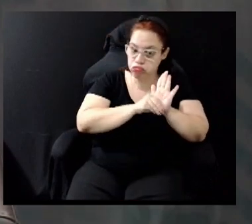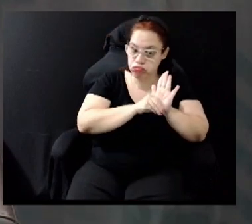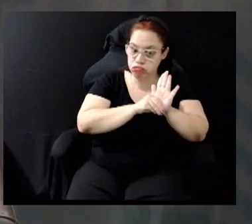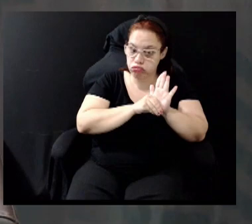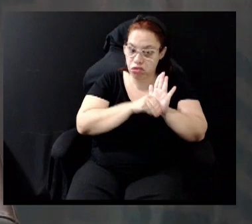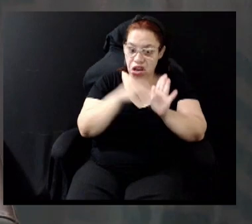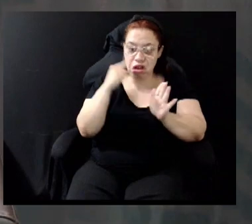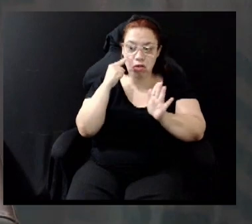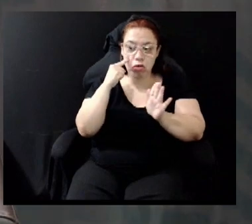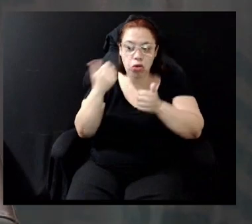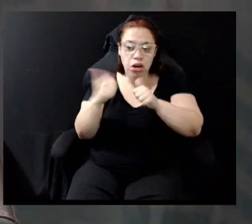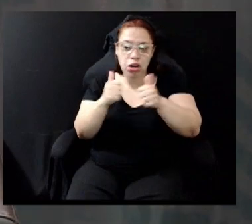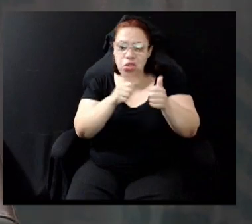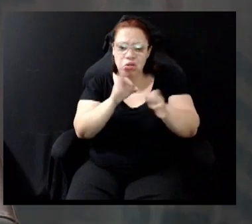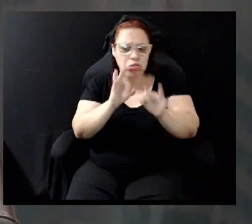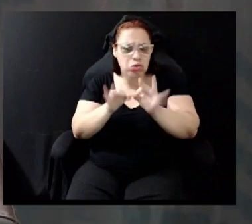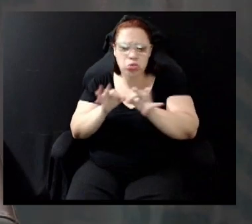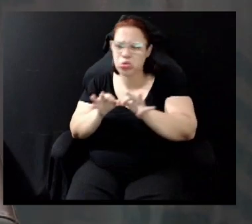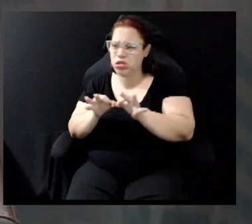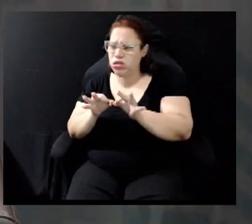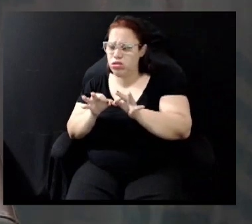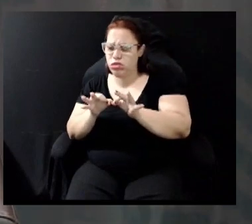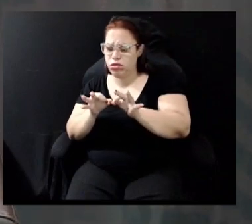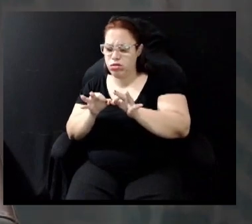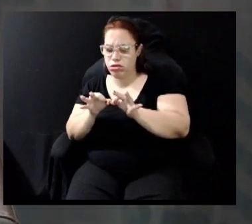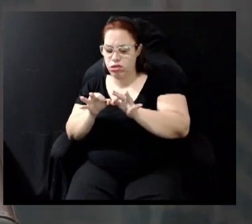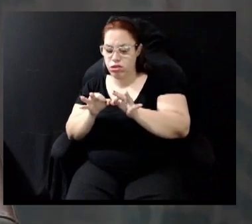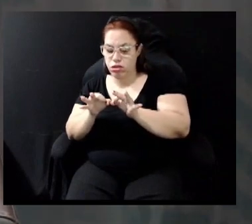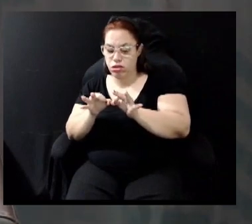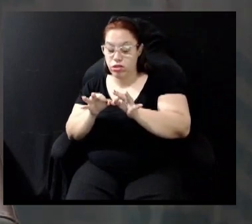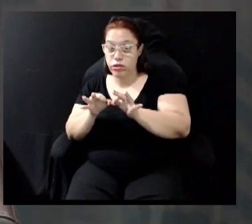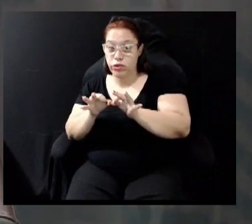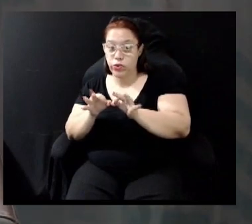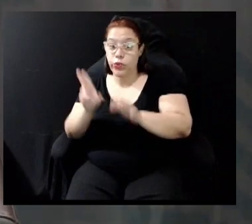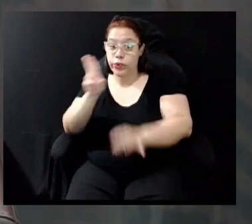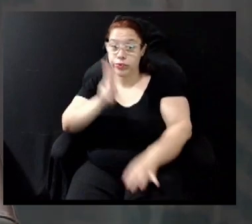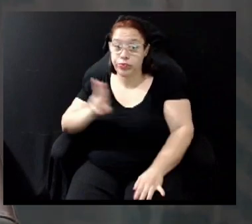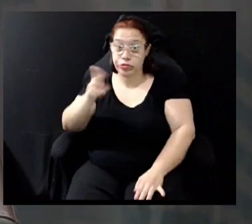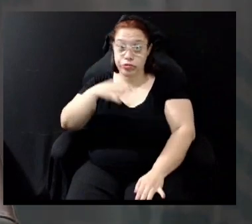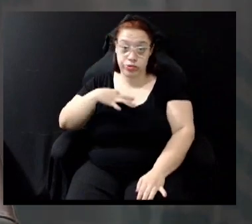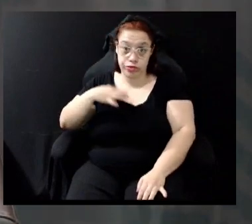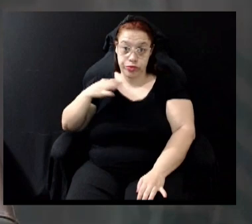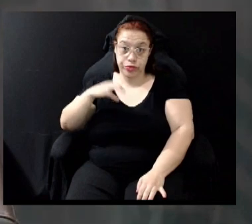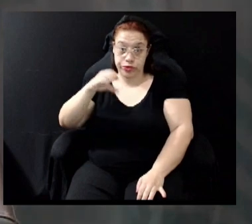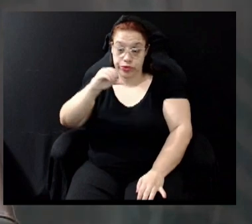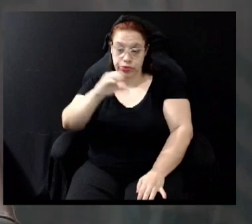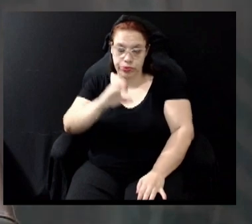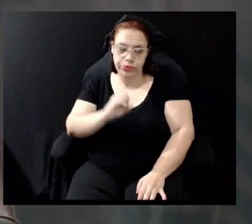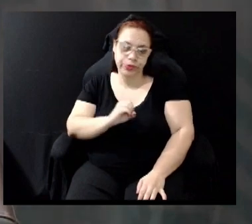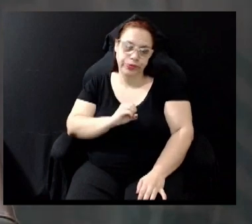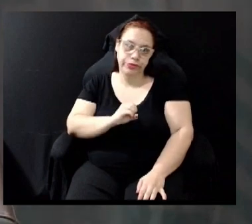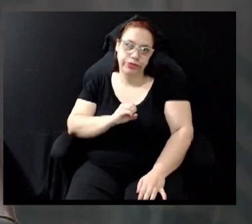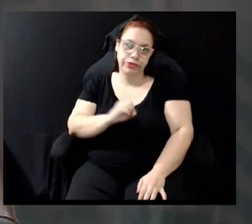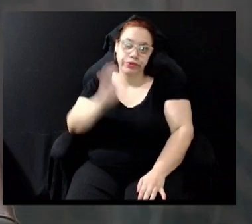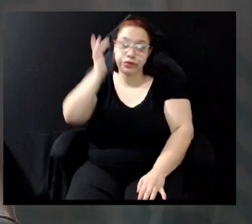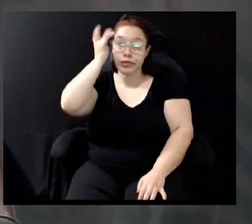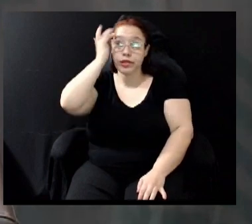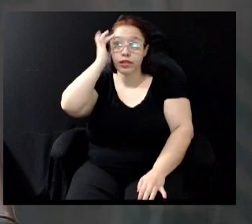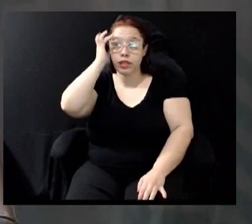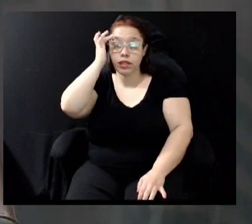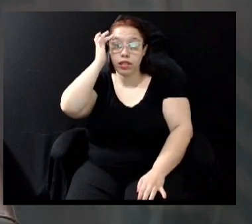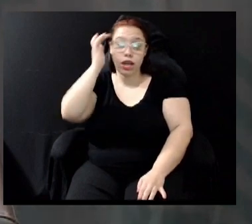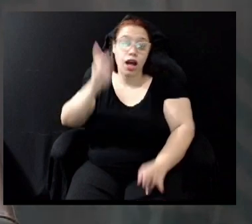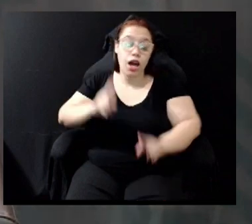não julga. Então, muitos talvez que usam as roupas dos anos 90 acham que aquilo ali é um